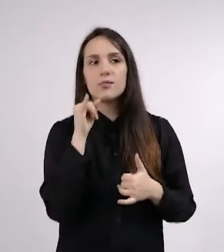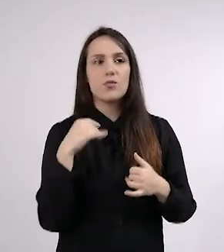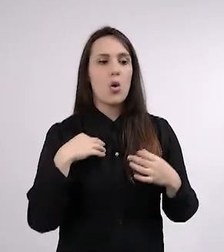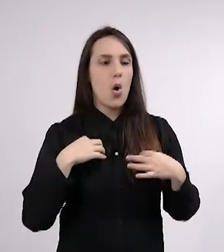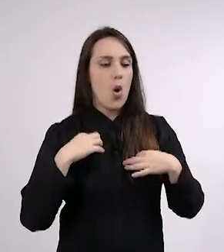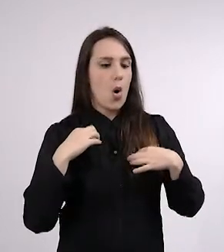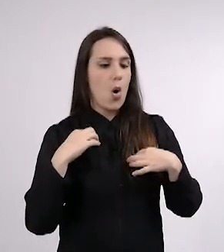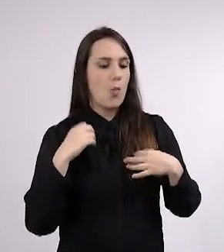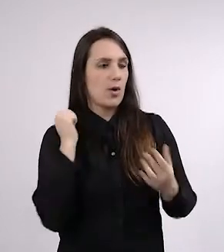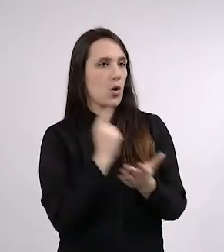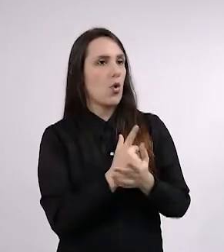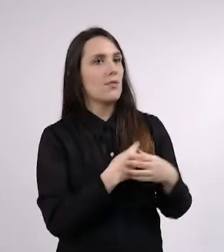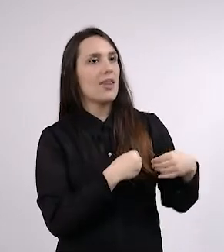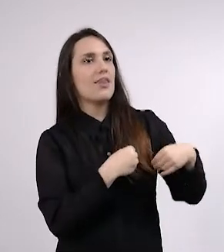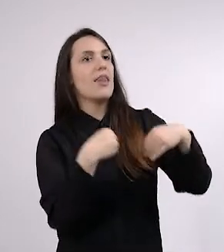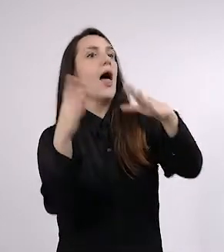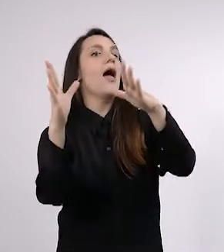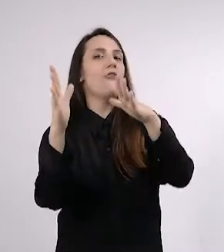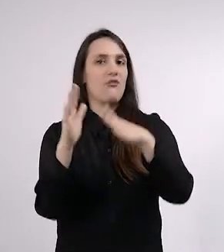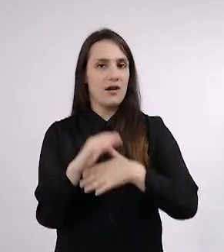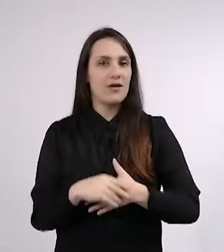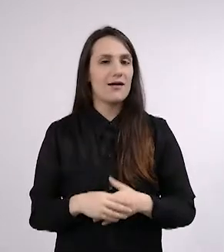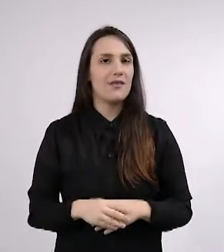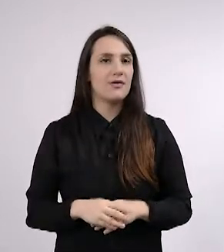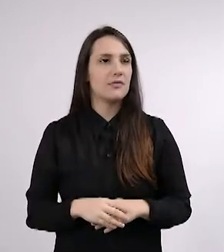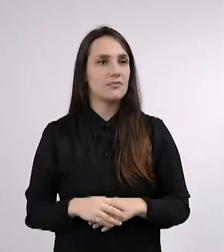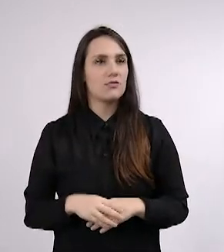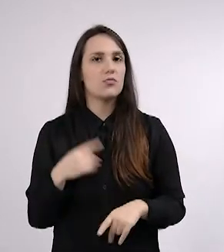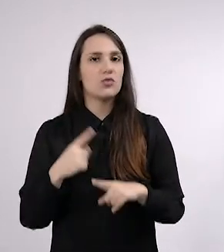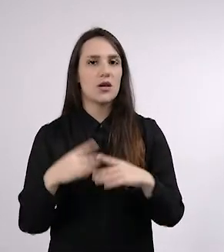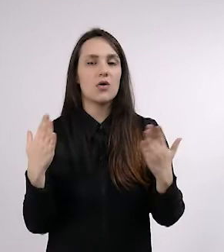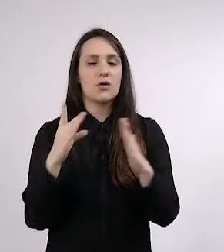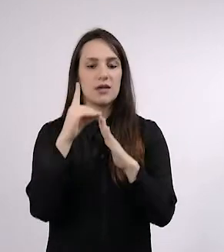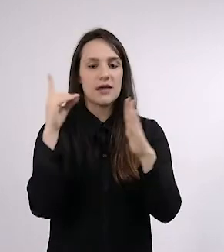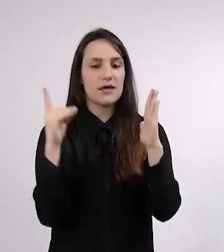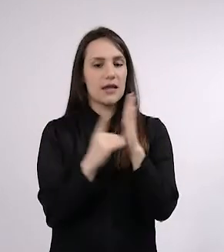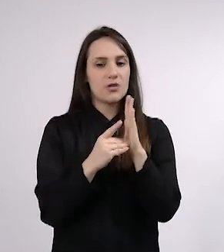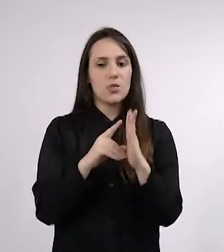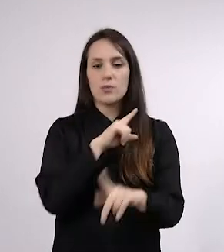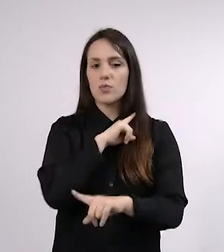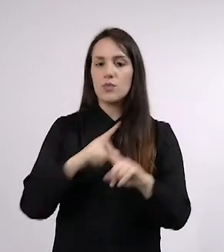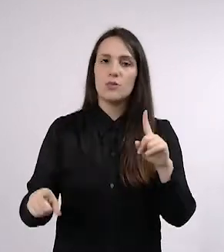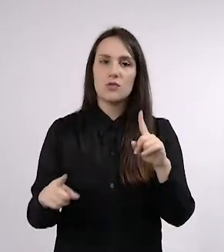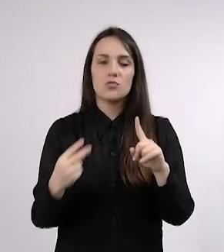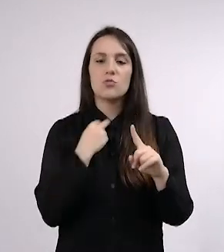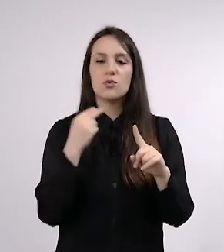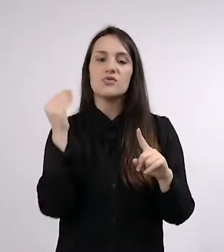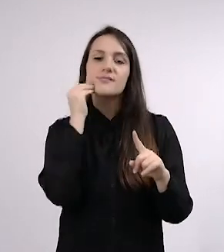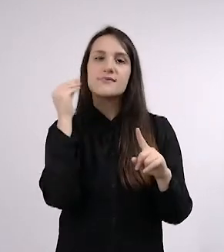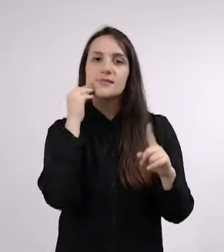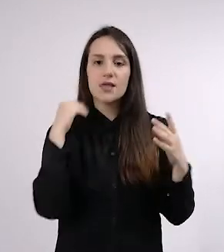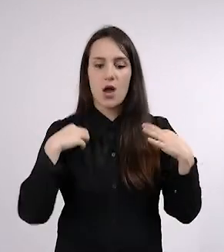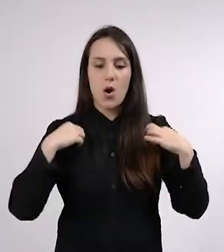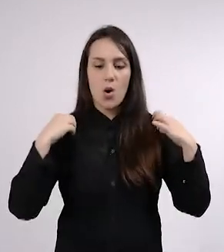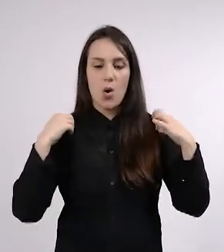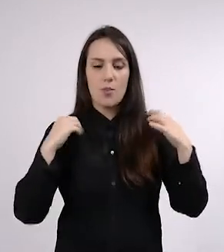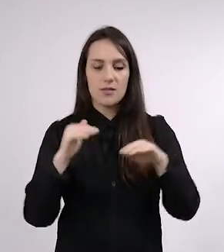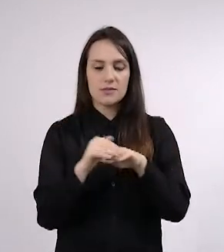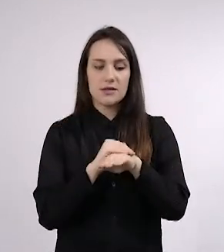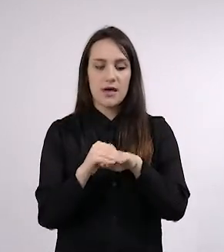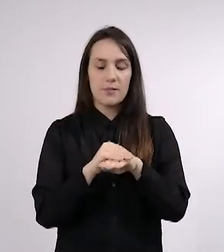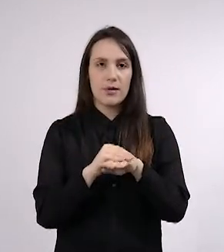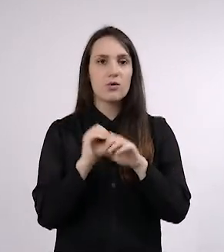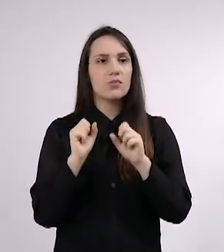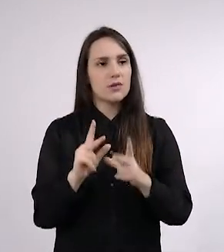roupas para a casa das pessoas, porque houve um decreto da prefeitura proibindo experimentar roupa, sapato. Mas quando